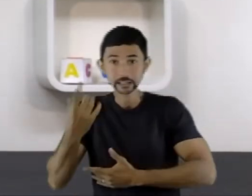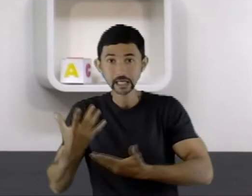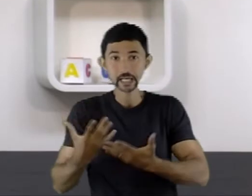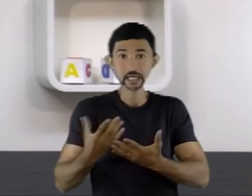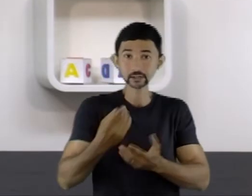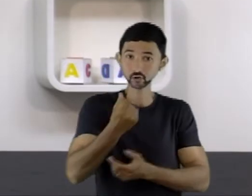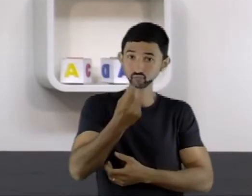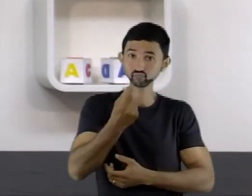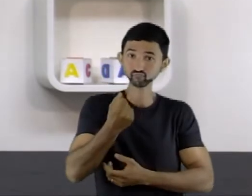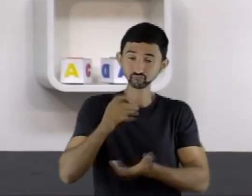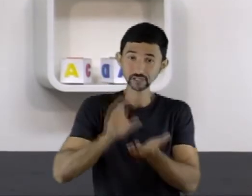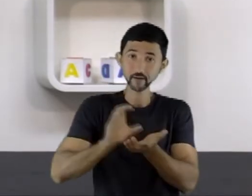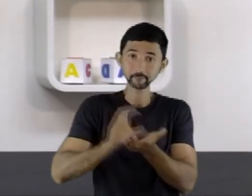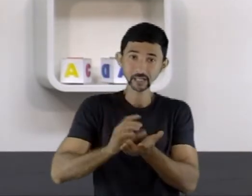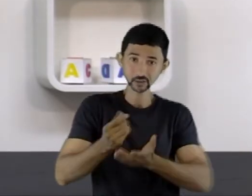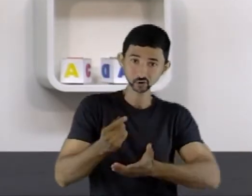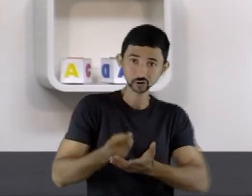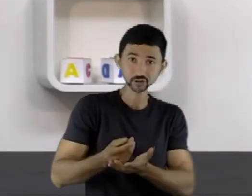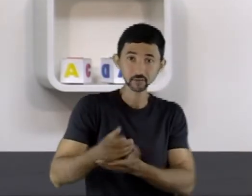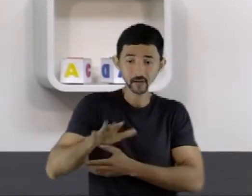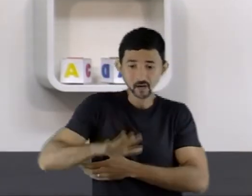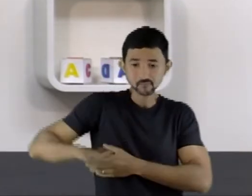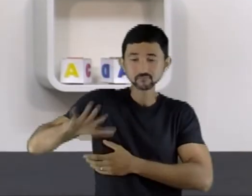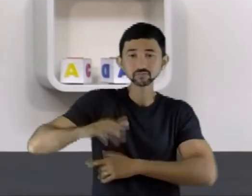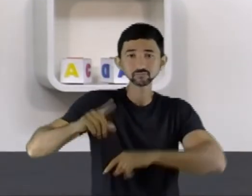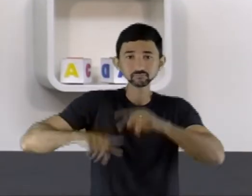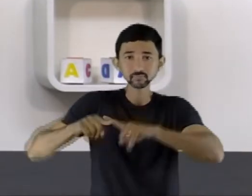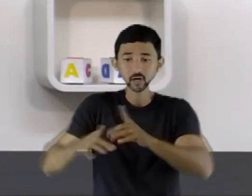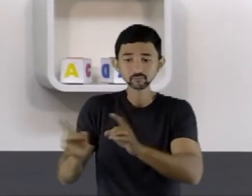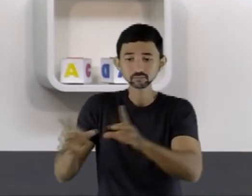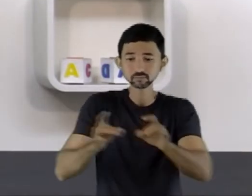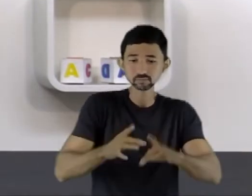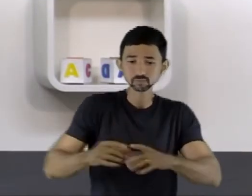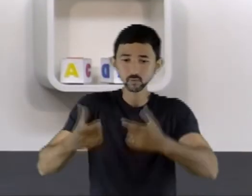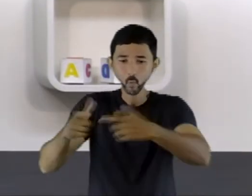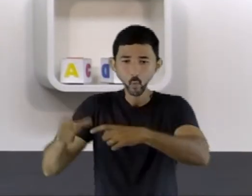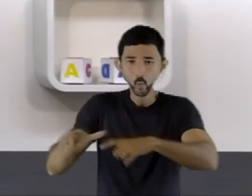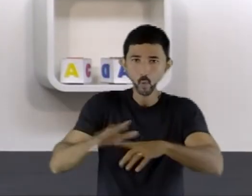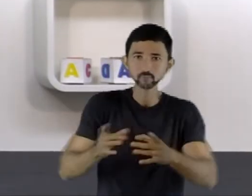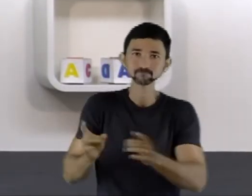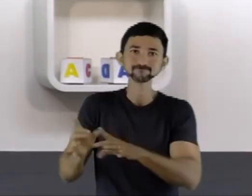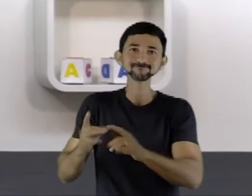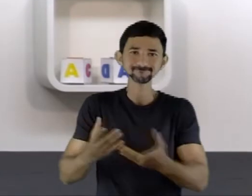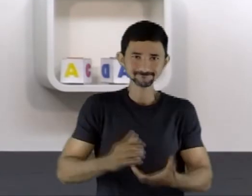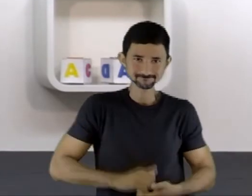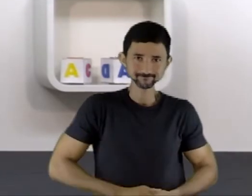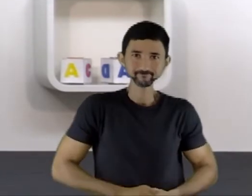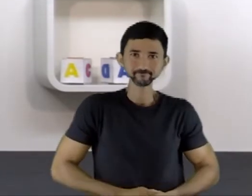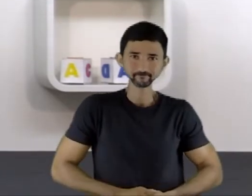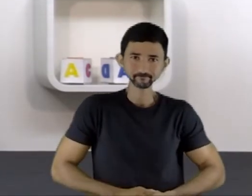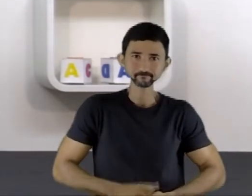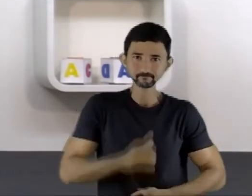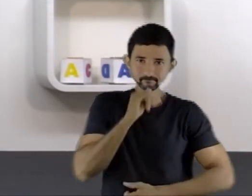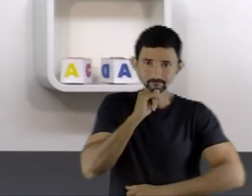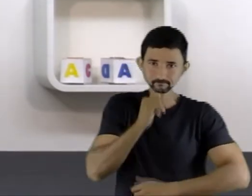Inglaterra e Alemanha estavam ali brigando por mercado consumidor, né? Eram os grandes industrializados na época. Já